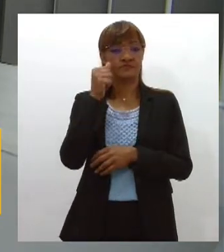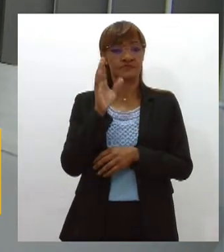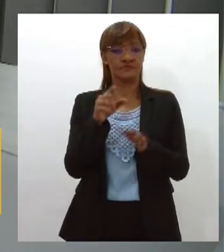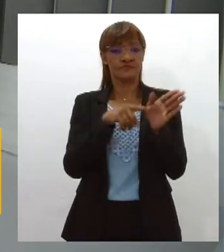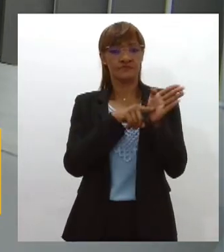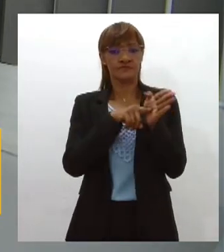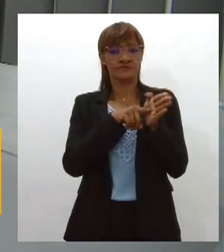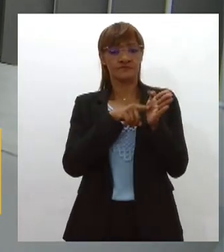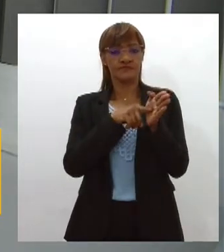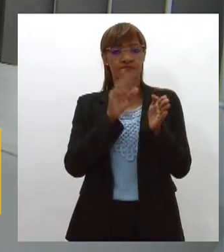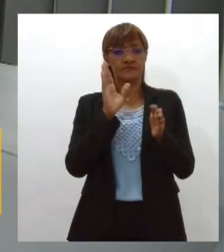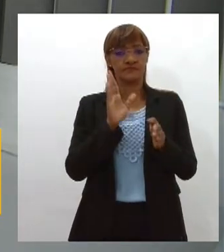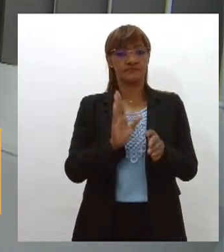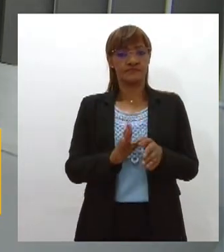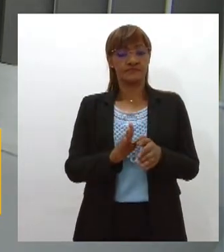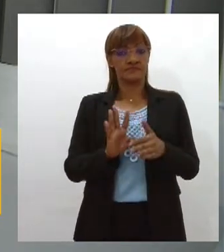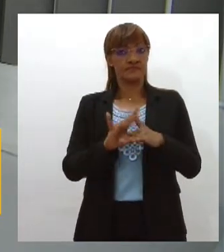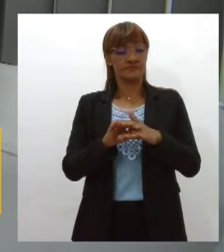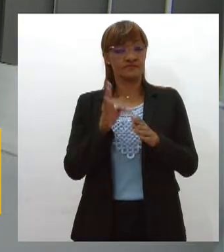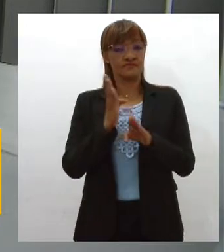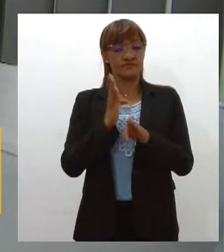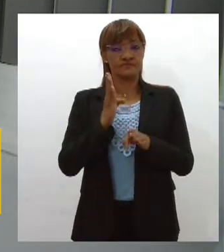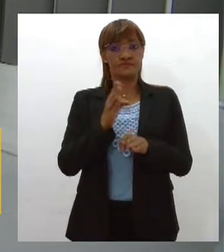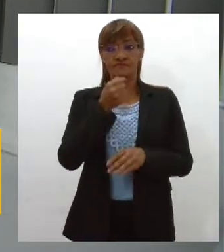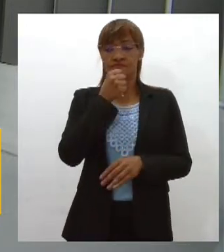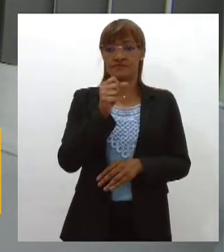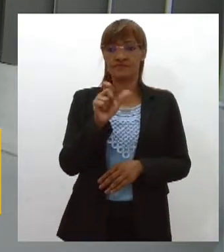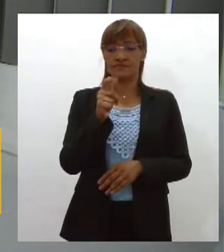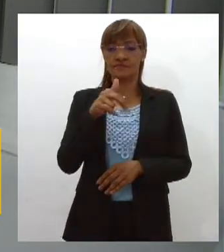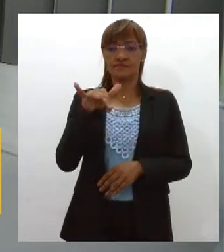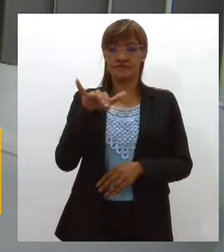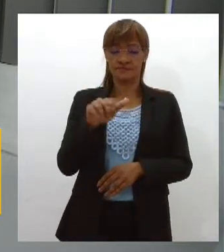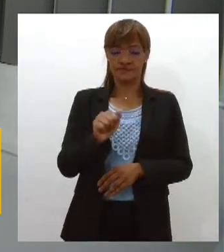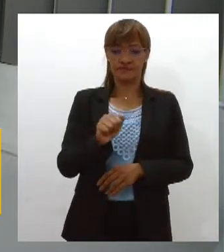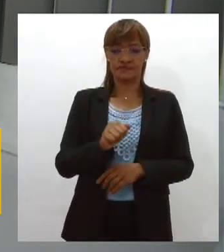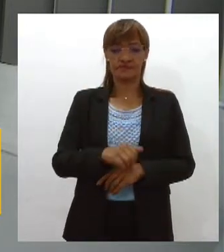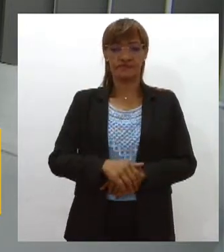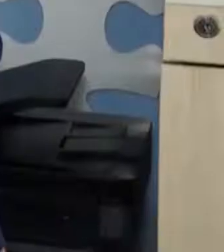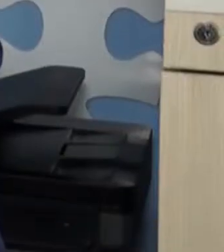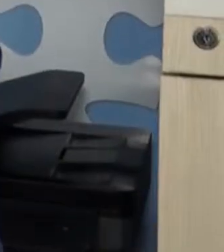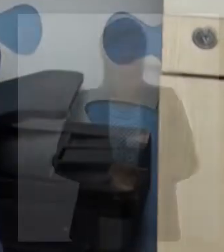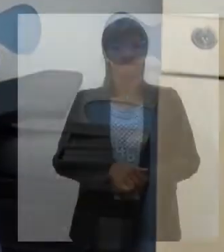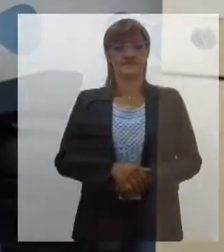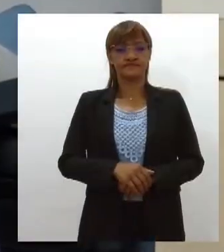o diagnóstico da doença. A repórter Arícia Menezes traz as informações.